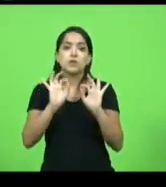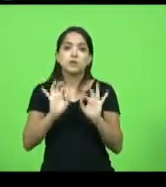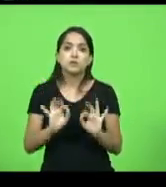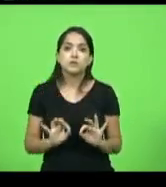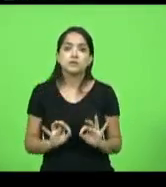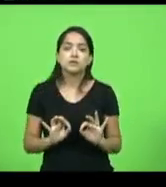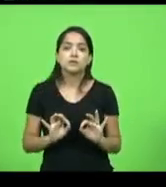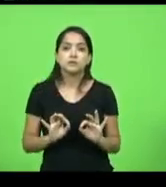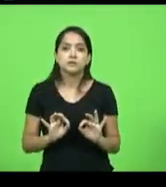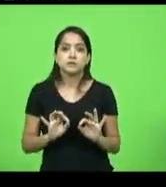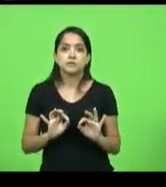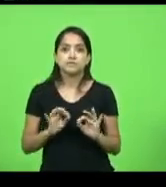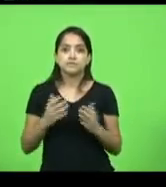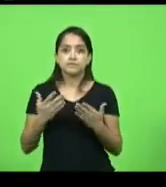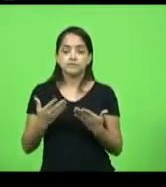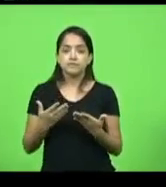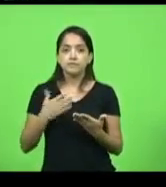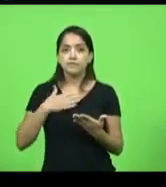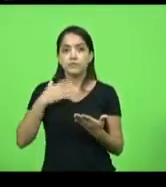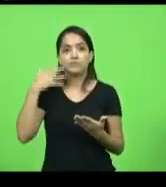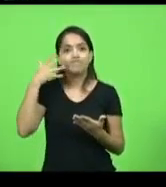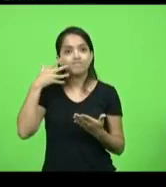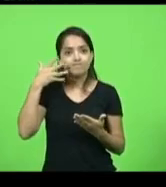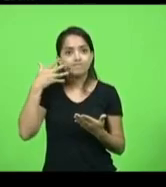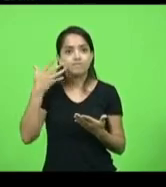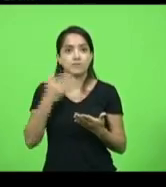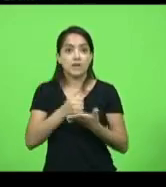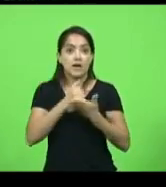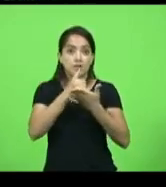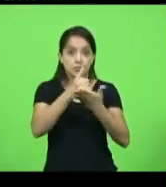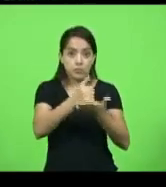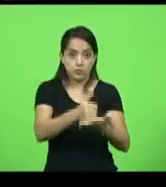minha manifestação no sentido de apoiar também